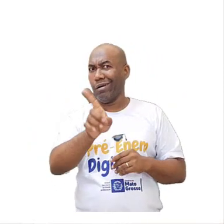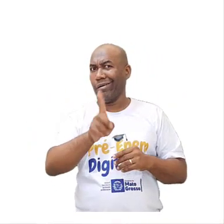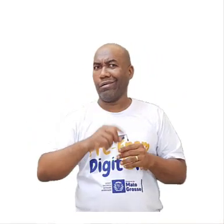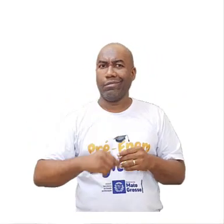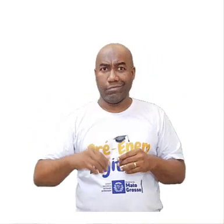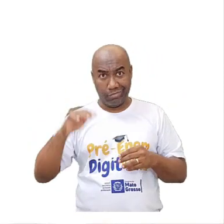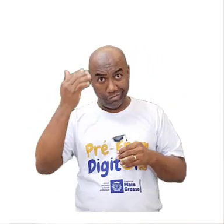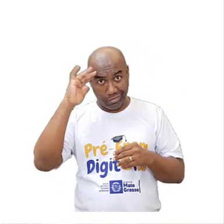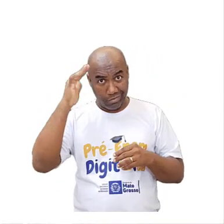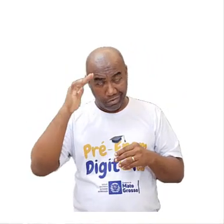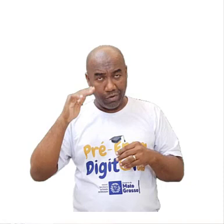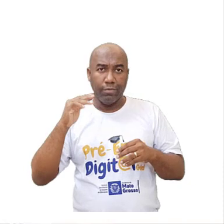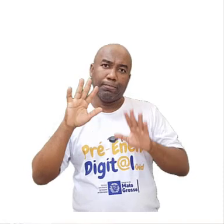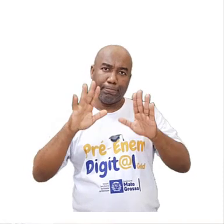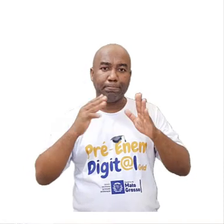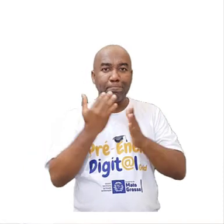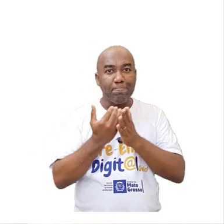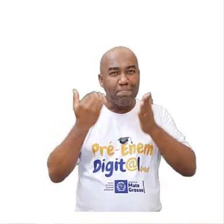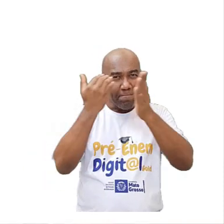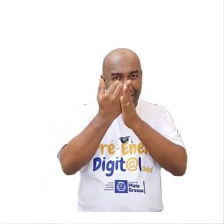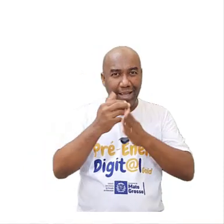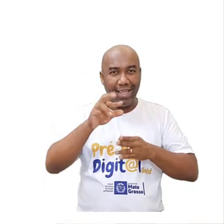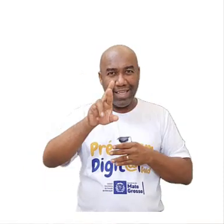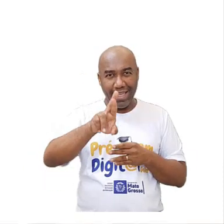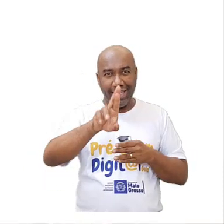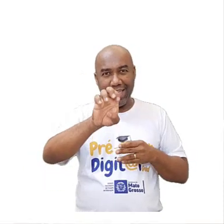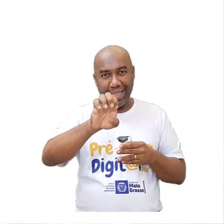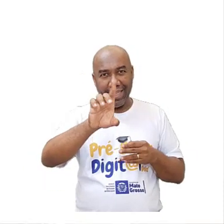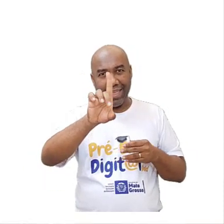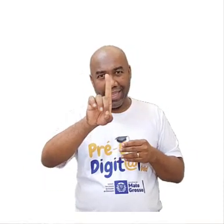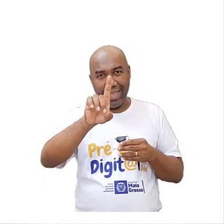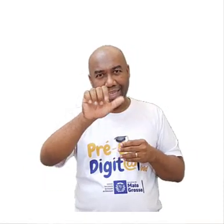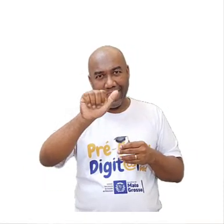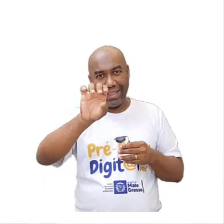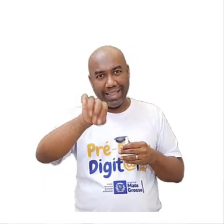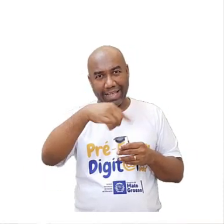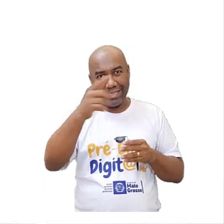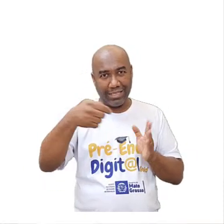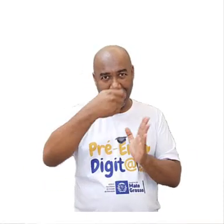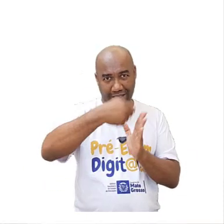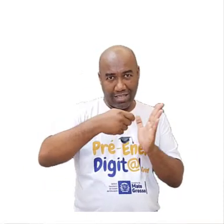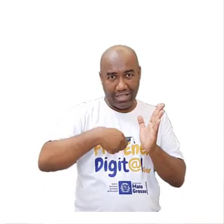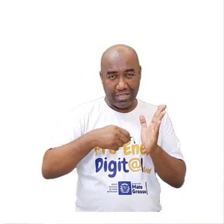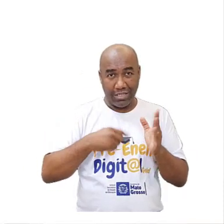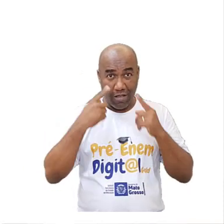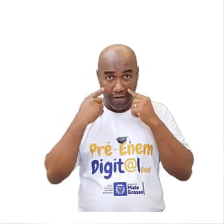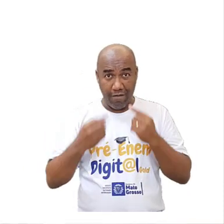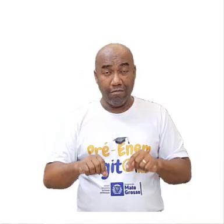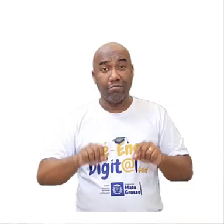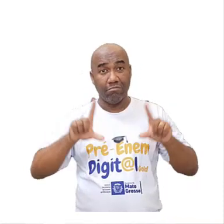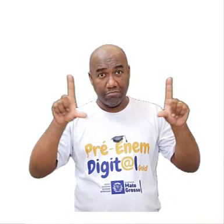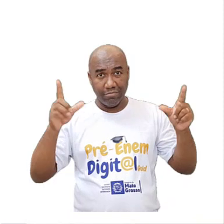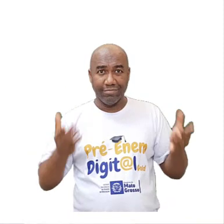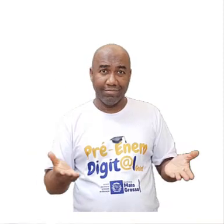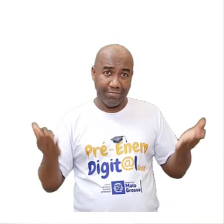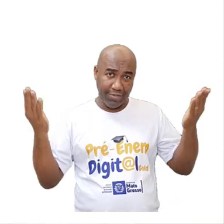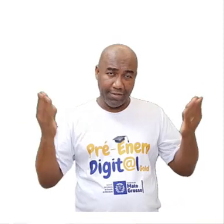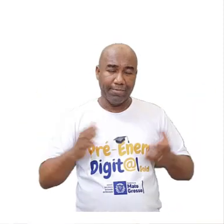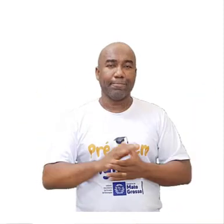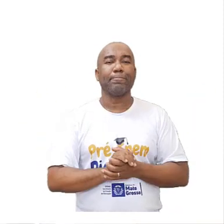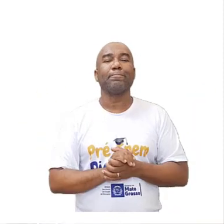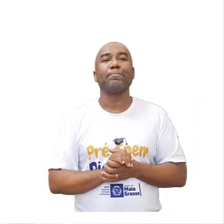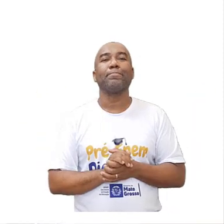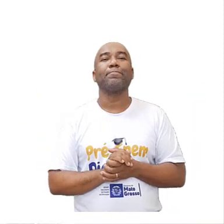você tiver dúvida, você saber quem é quem. Então, quem é o agente? A gente é quem vai resolver o